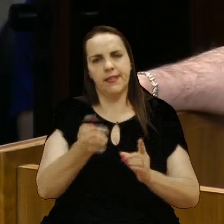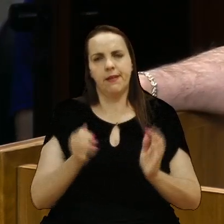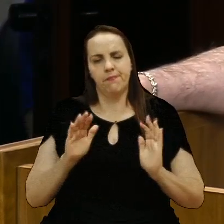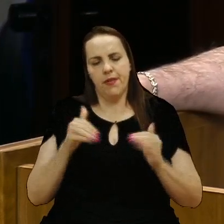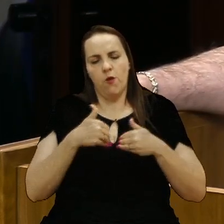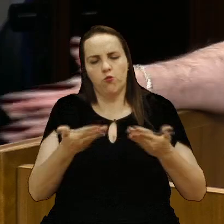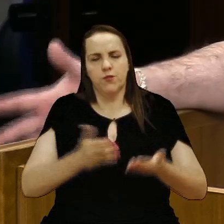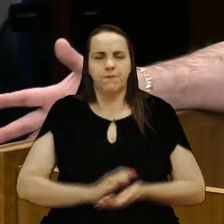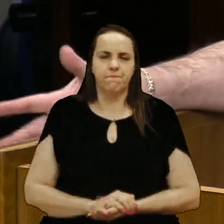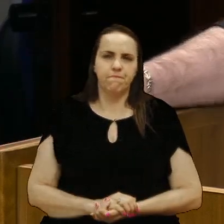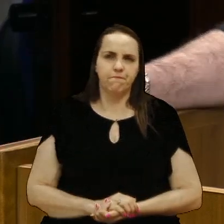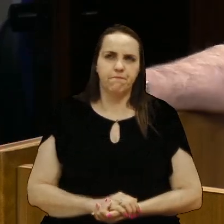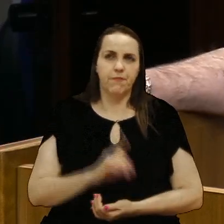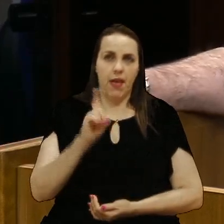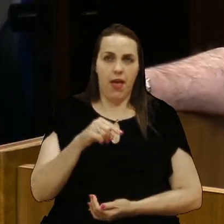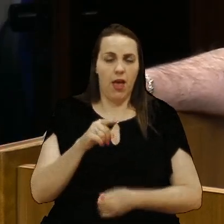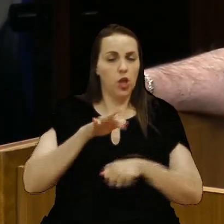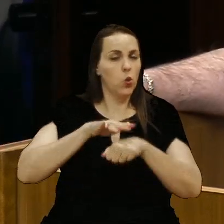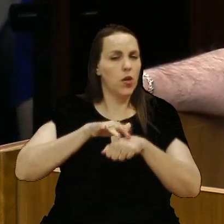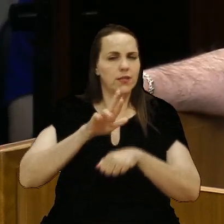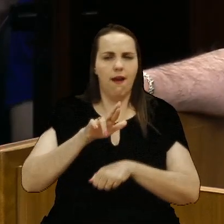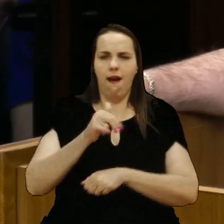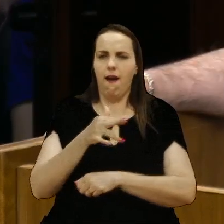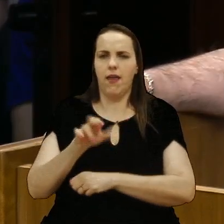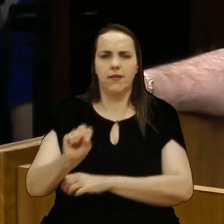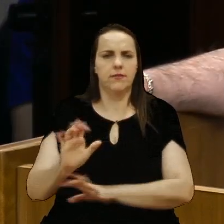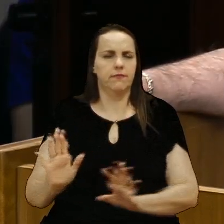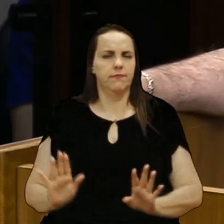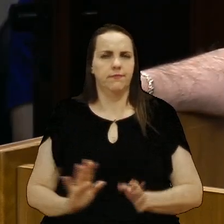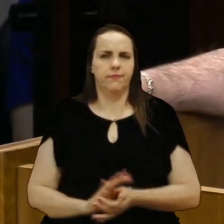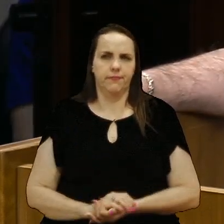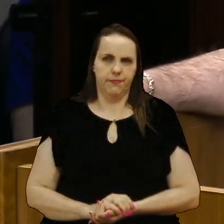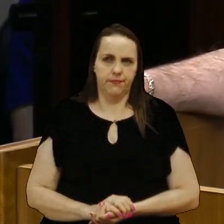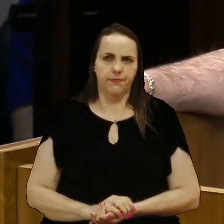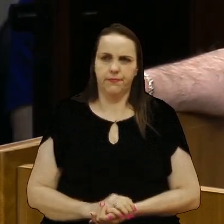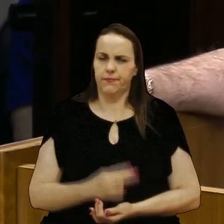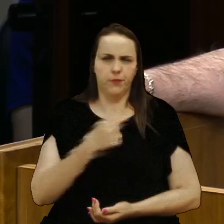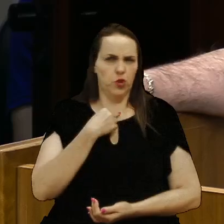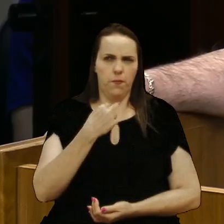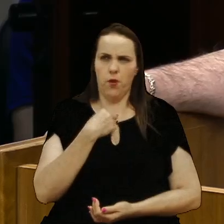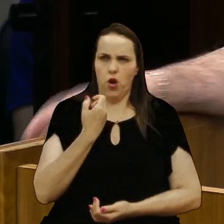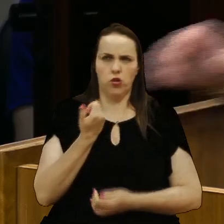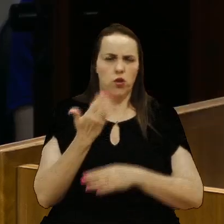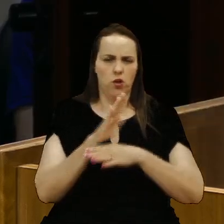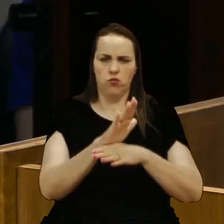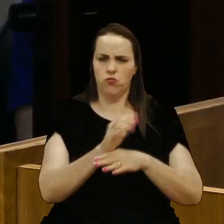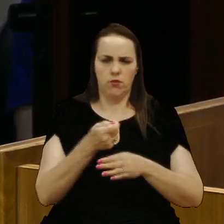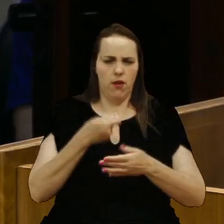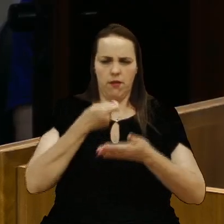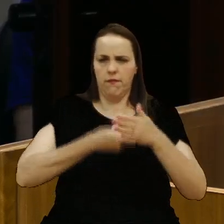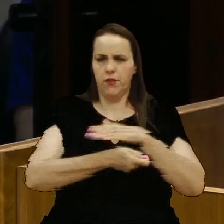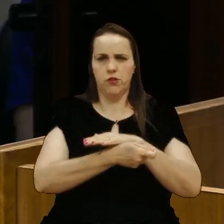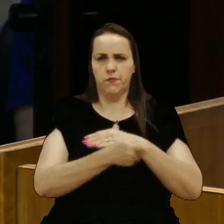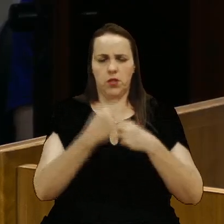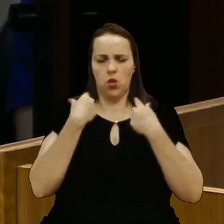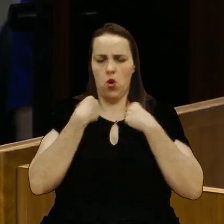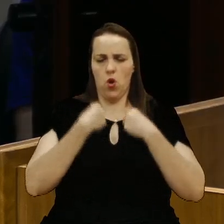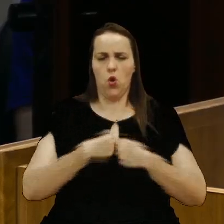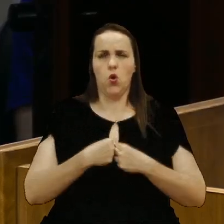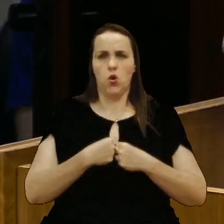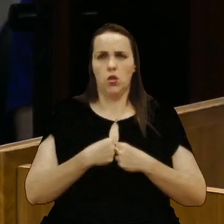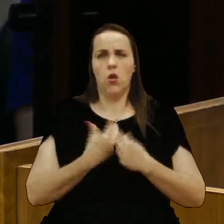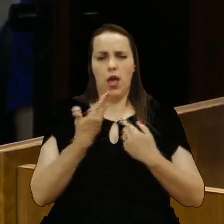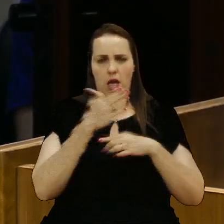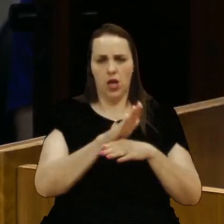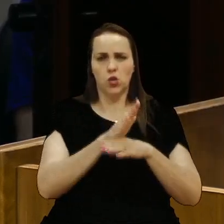autistas, é para as doenças raras. Não pode contribuir com cordões que ajudam e muito no processo de